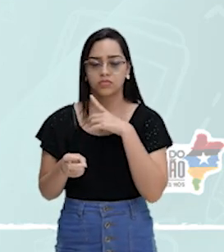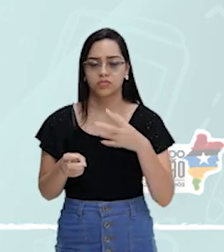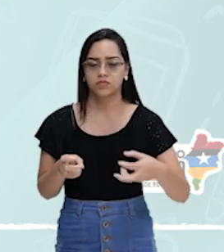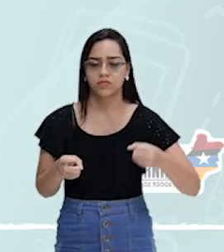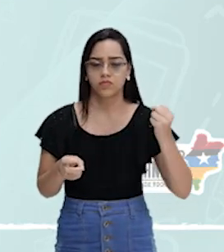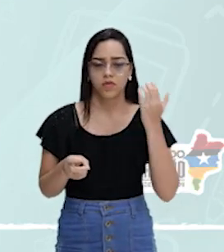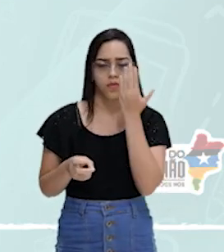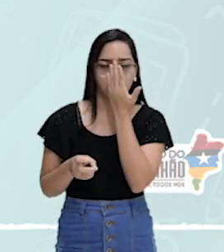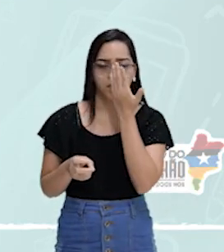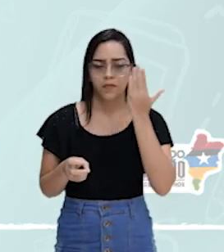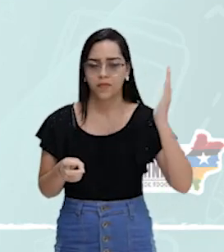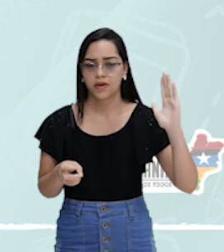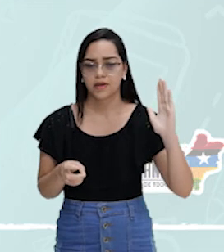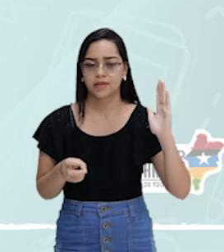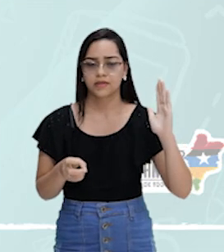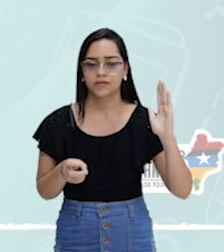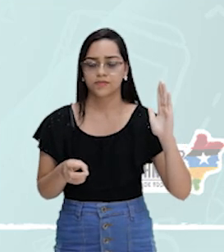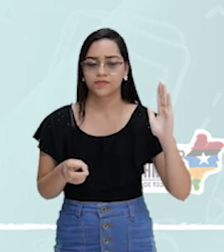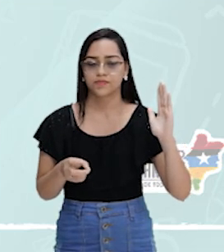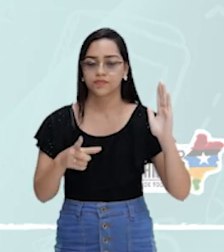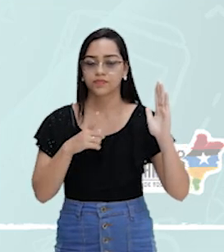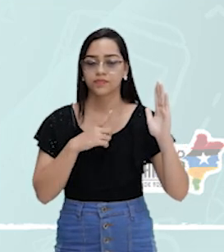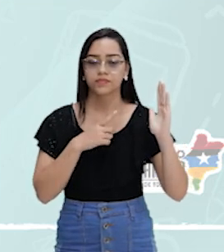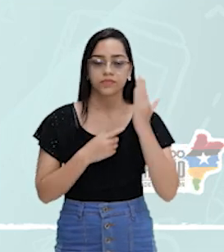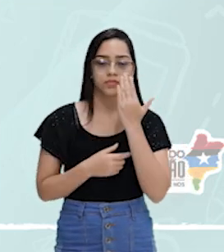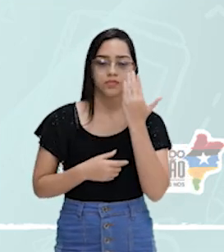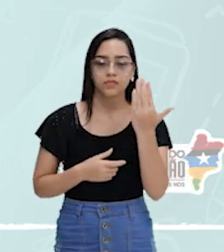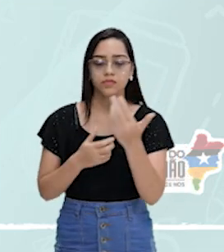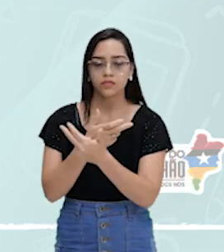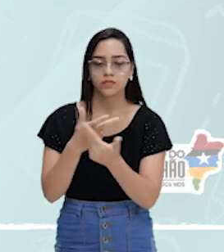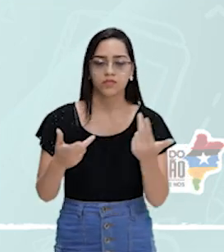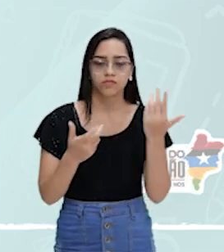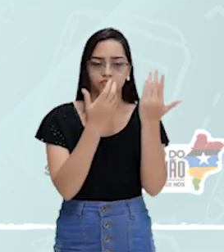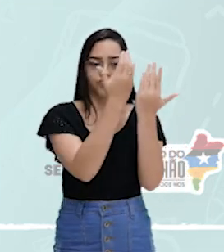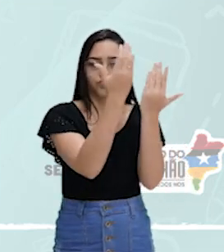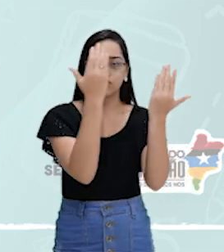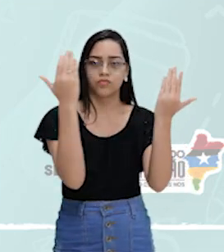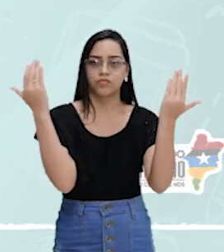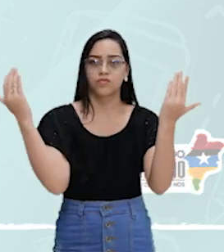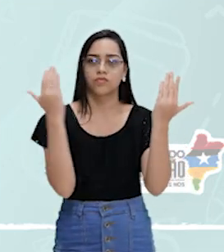uma máscara e está de frente com várias máscaras.